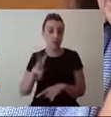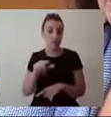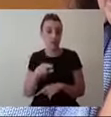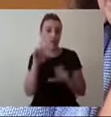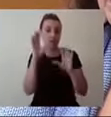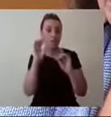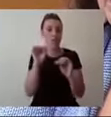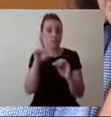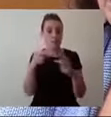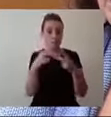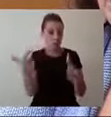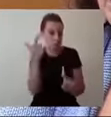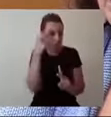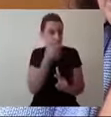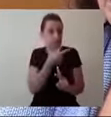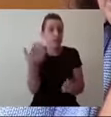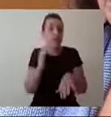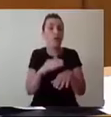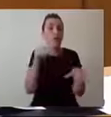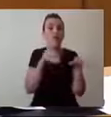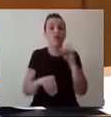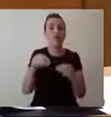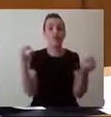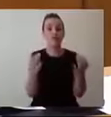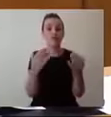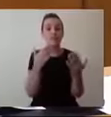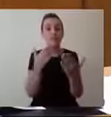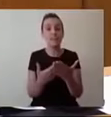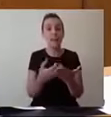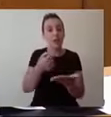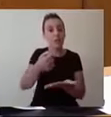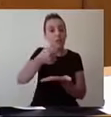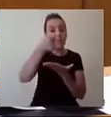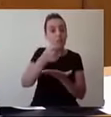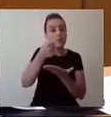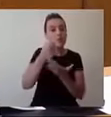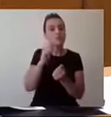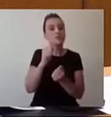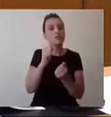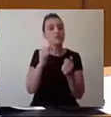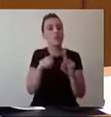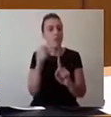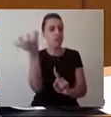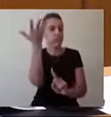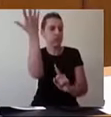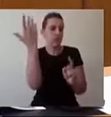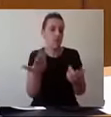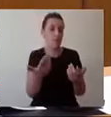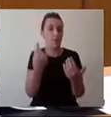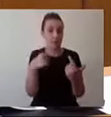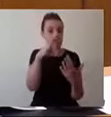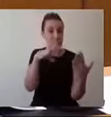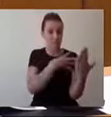têm conhecimento porque votaram esta matéria, sobre a atribuição de bolsas de mérito. Existe uma tabela, uma matriz, com